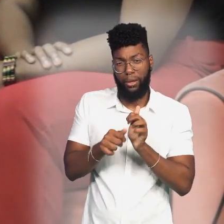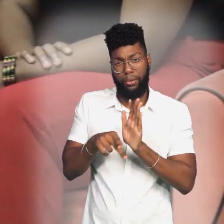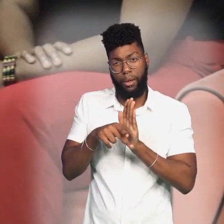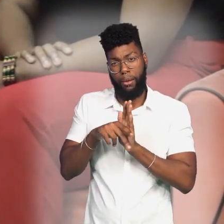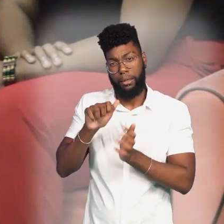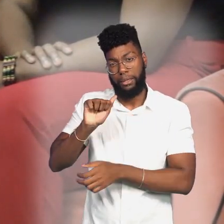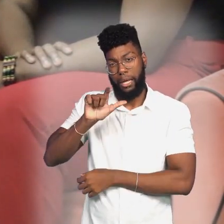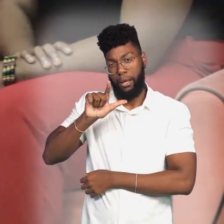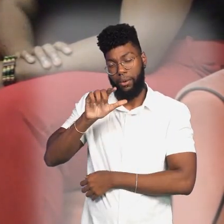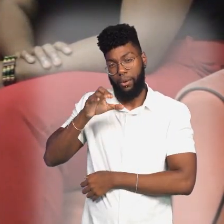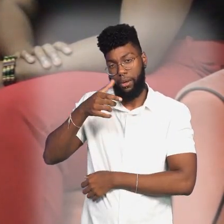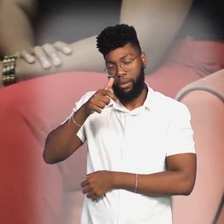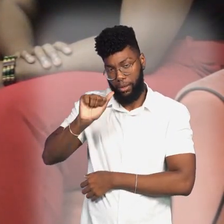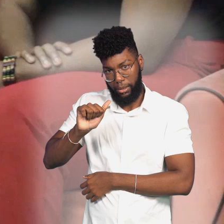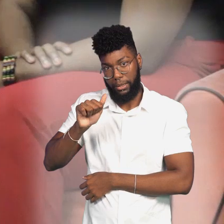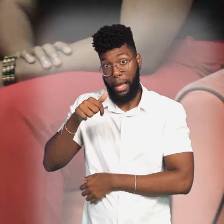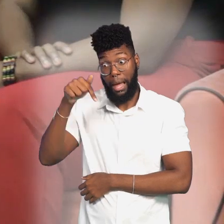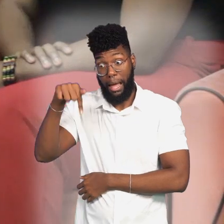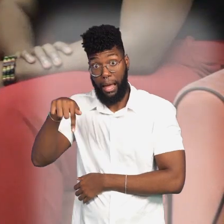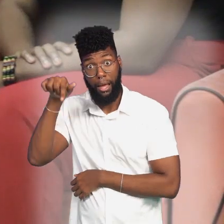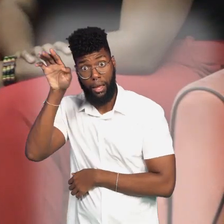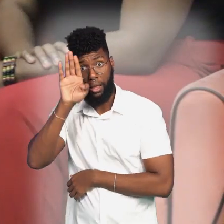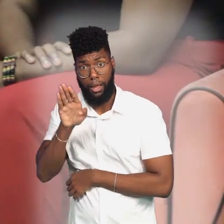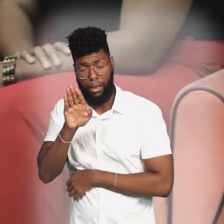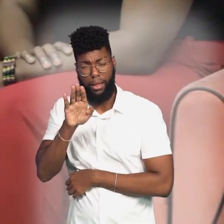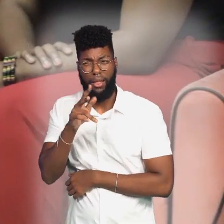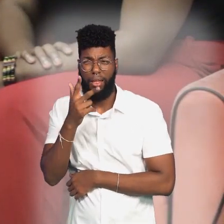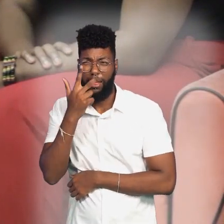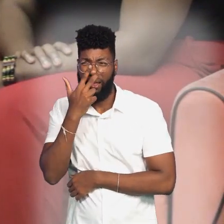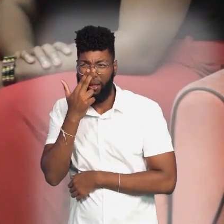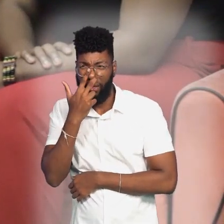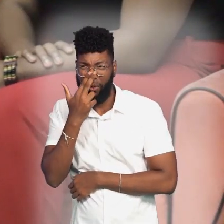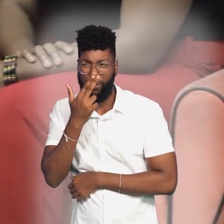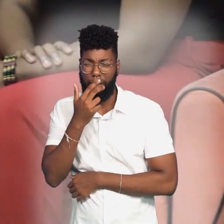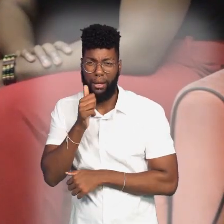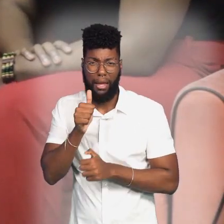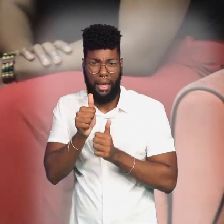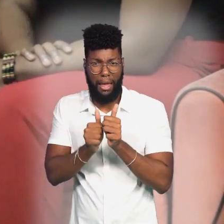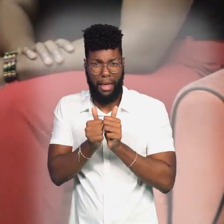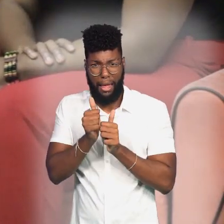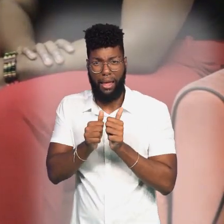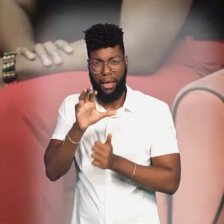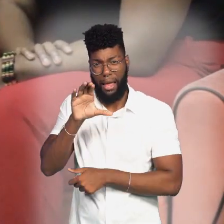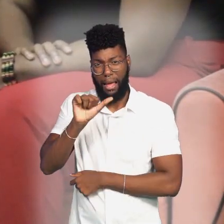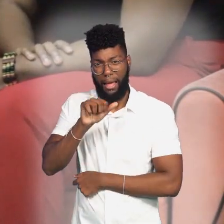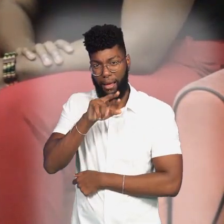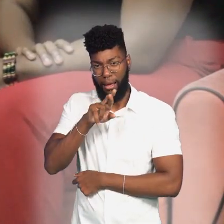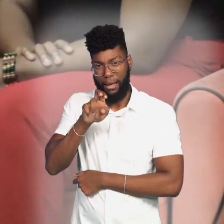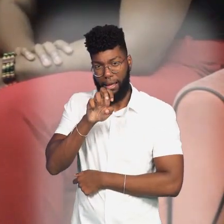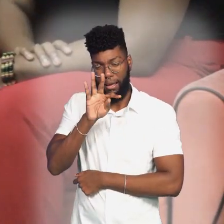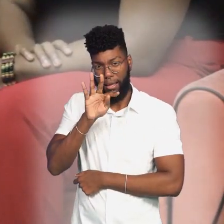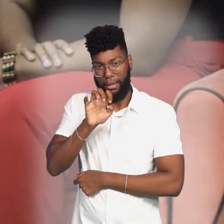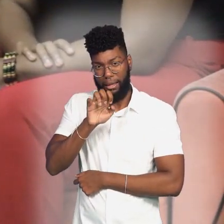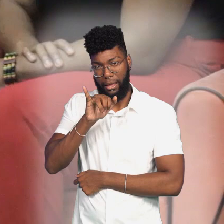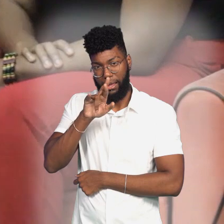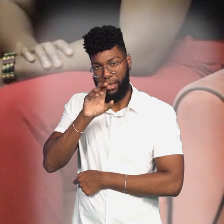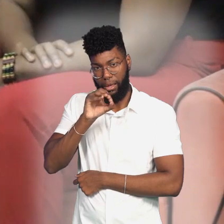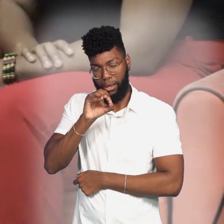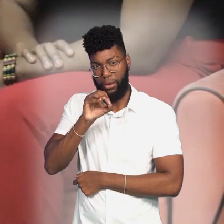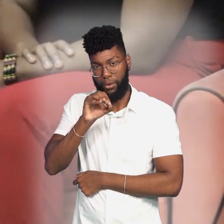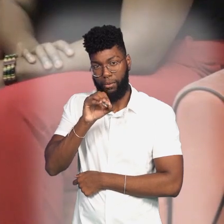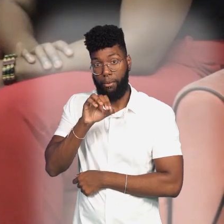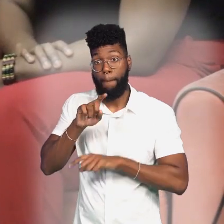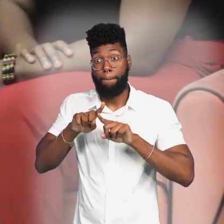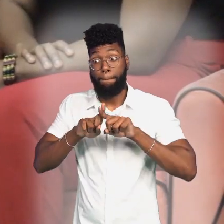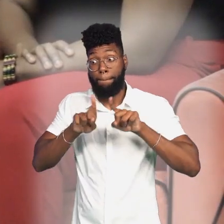corresponderia a arroz carreteiro. Sim. Só que na África é